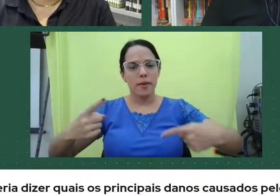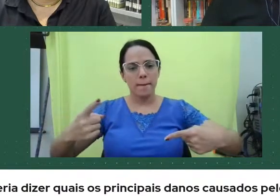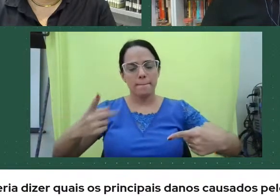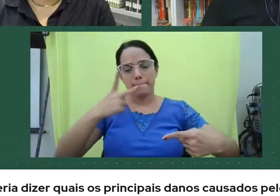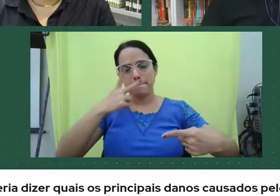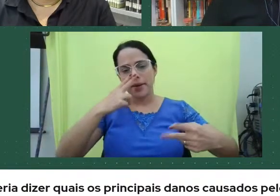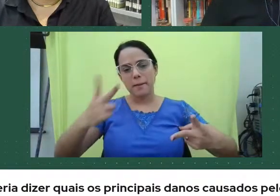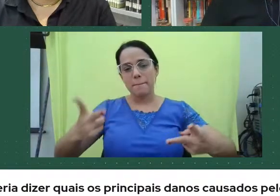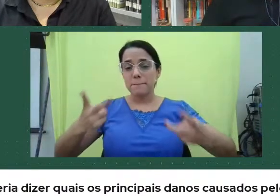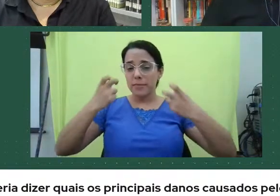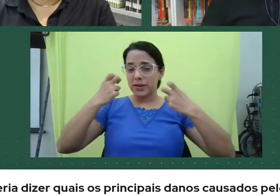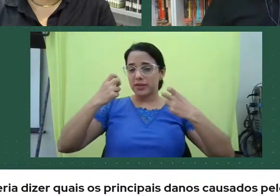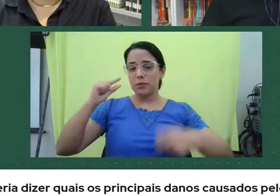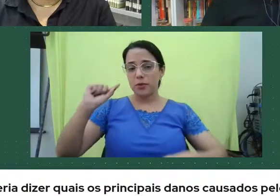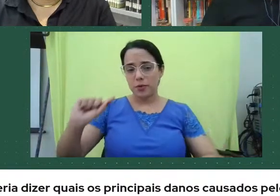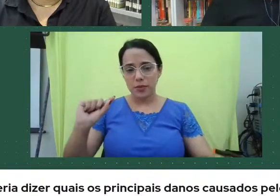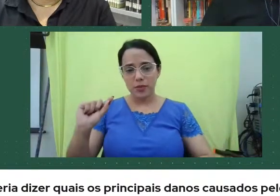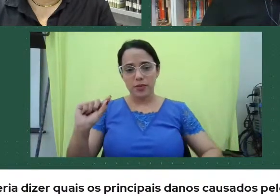lado que